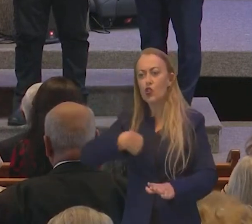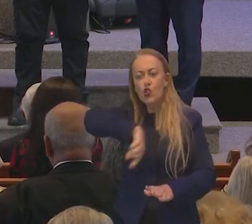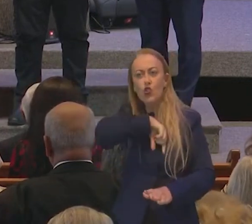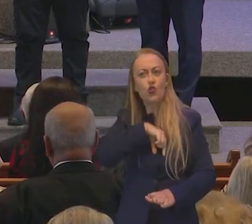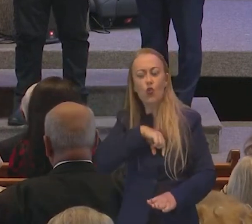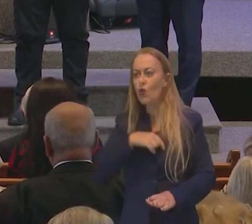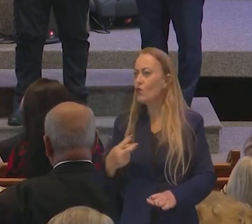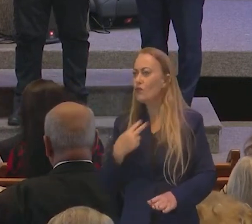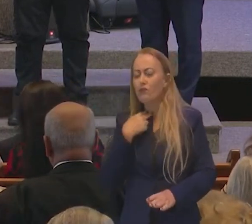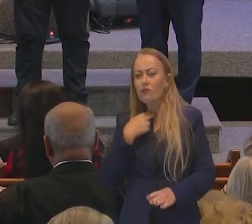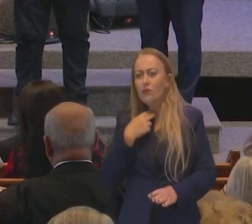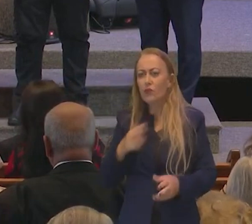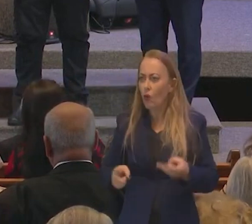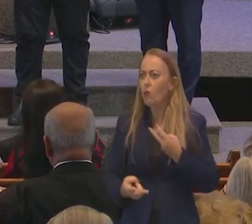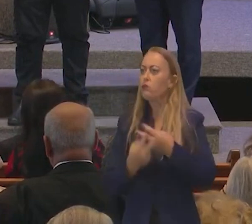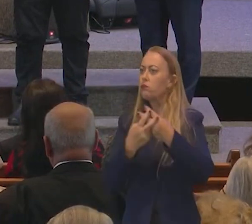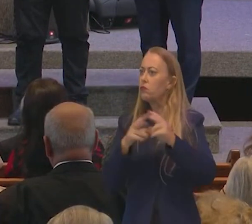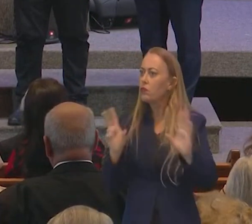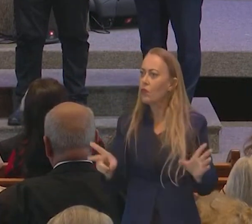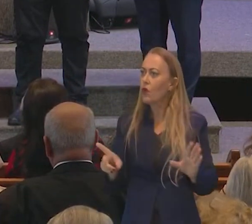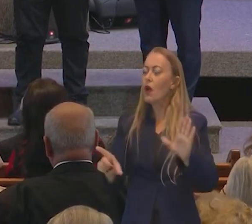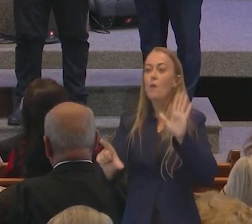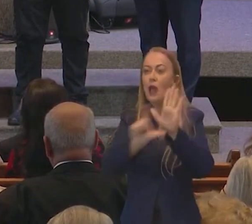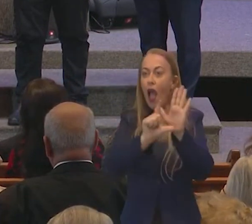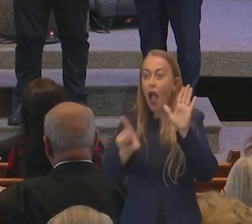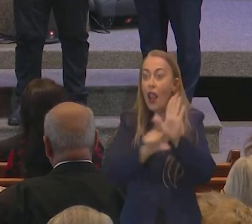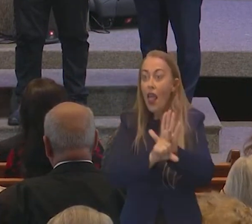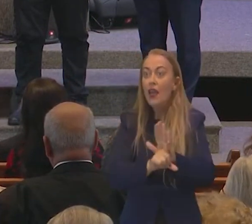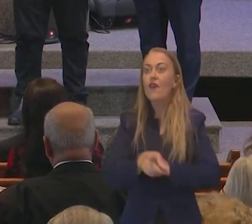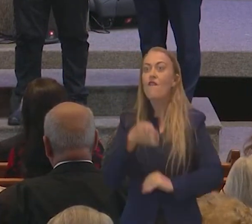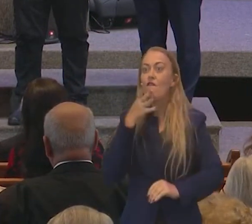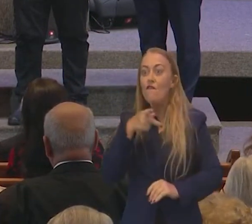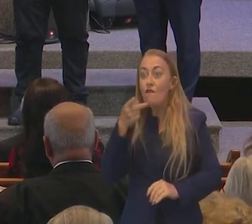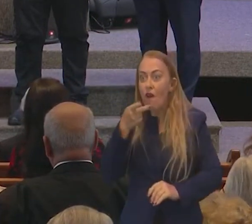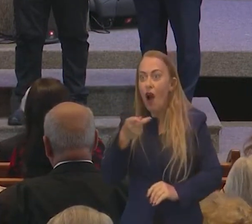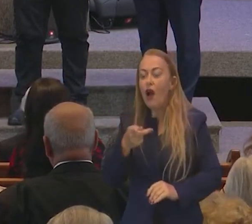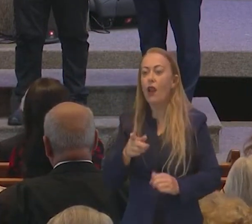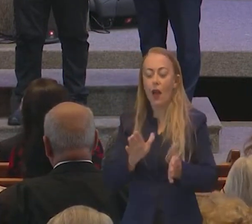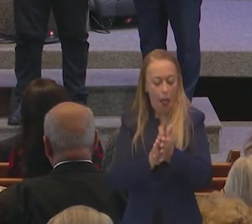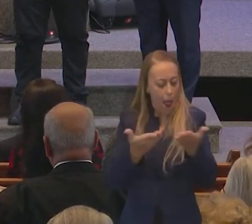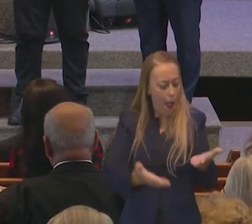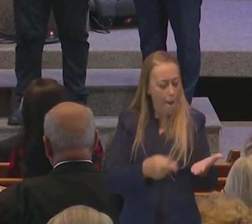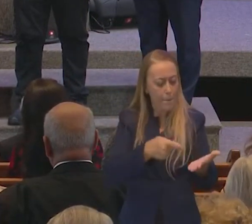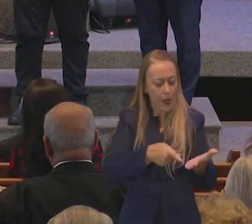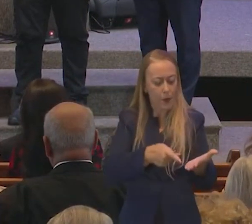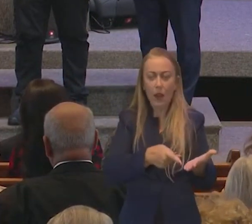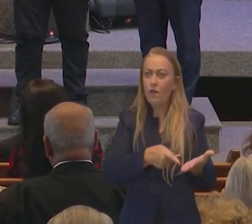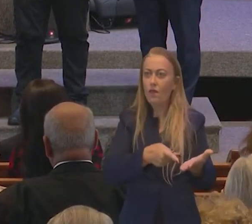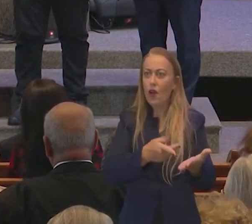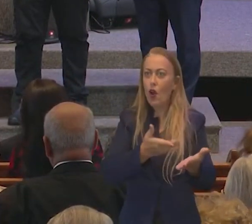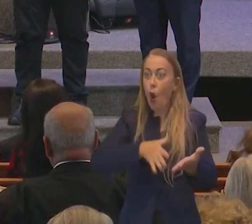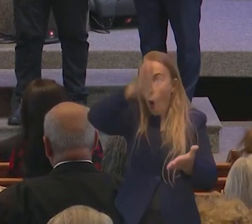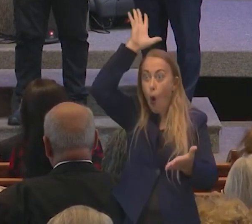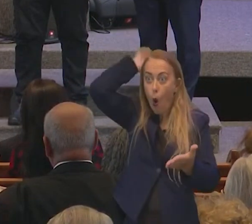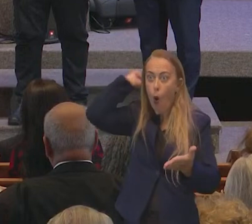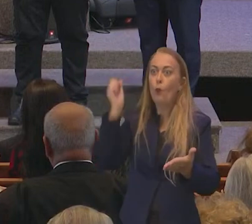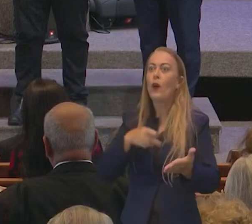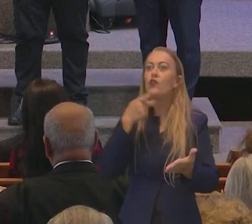não caia na mão da lei, porque a Bíblia diz, isso é bíblico, Romanos fala sobre